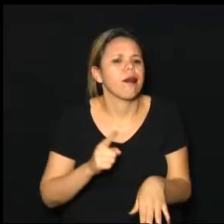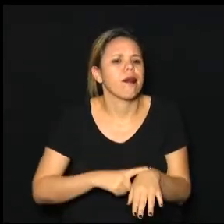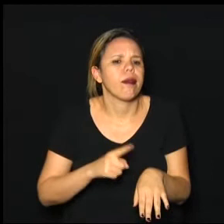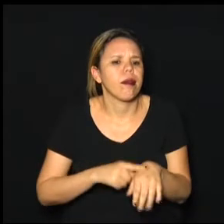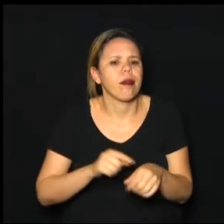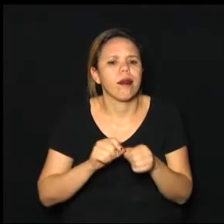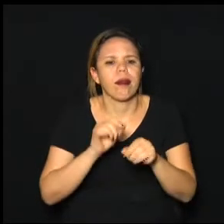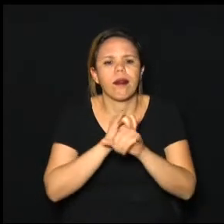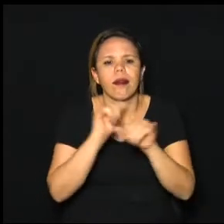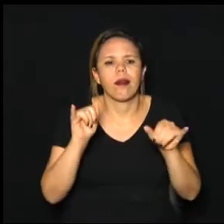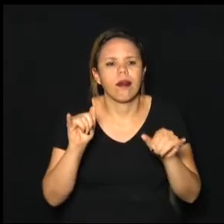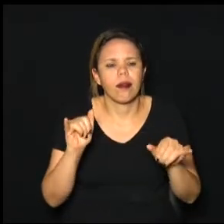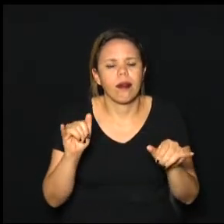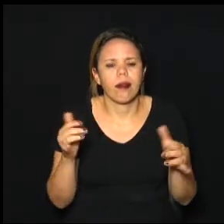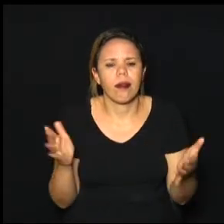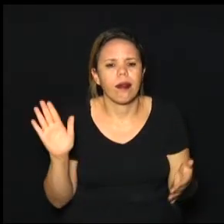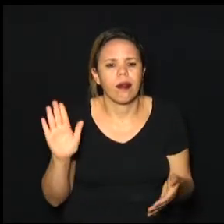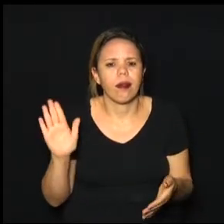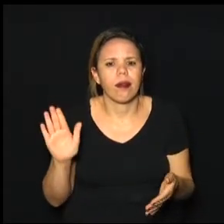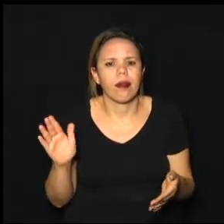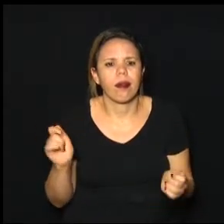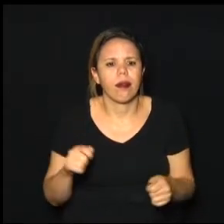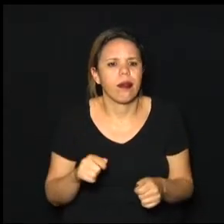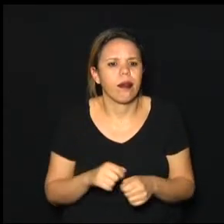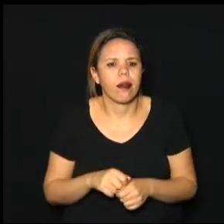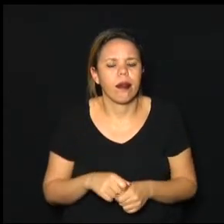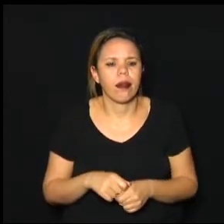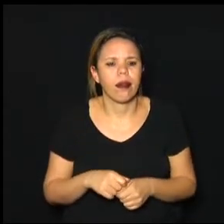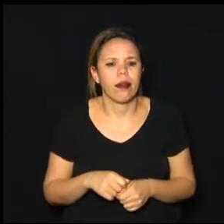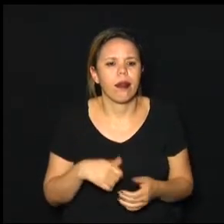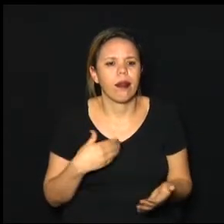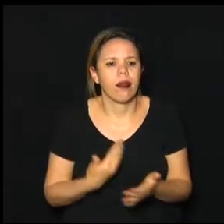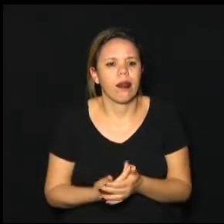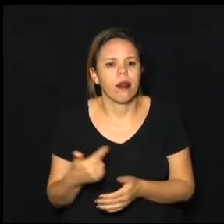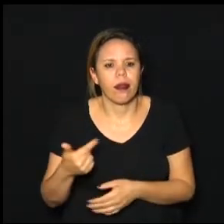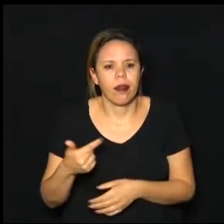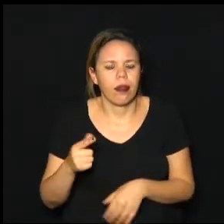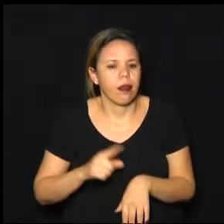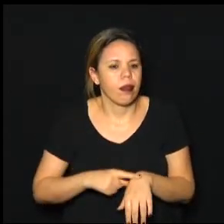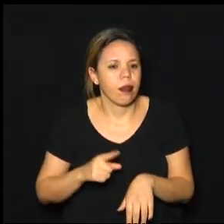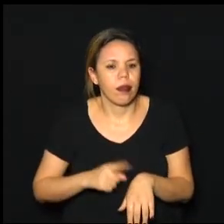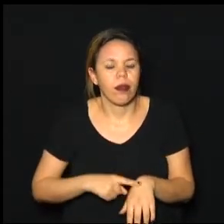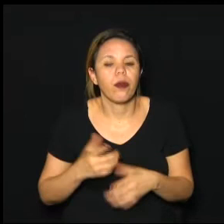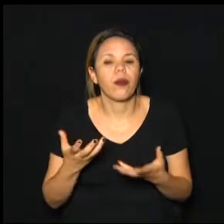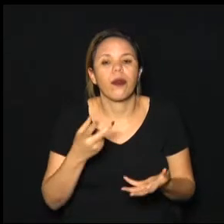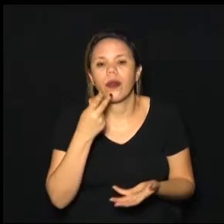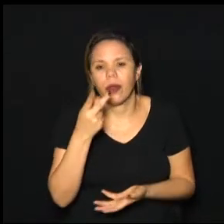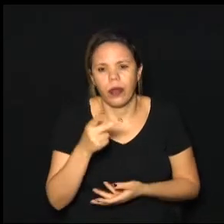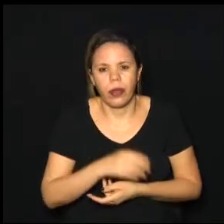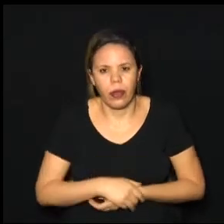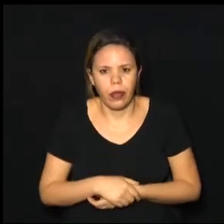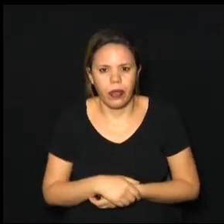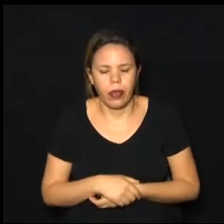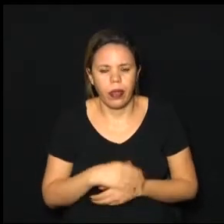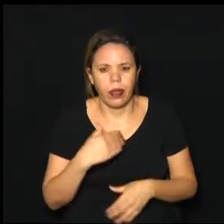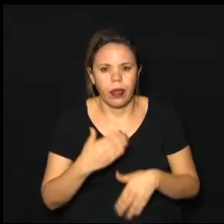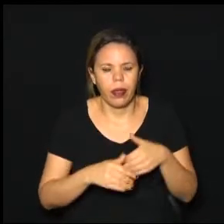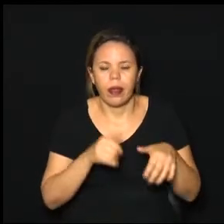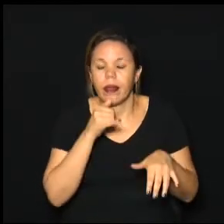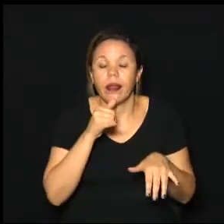fazer campanha eleitoral? Você vai poder fazer a sua campanha eleitoral até as 22 horas. O que eu quero dizer com isso?